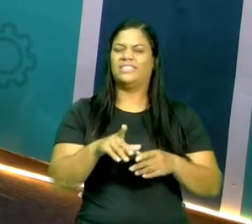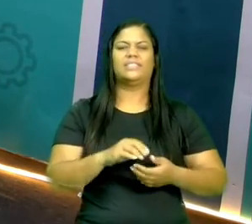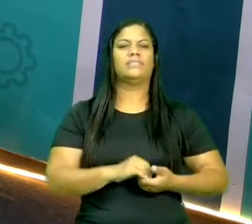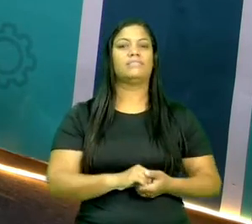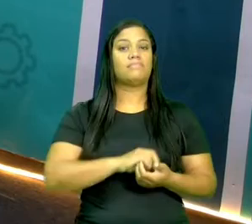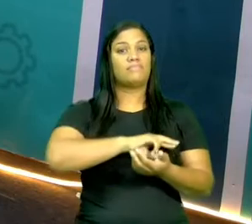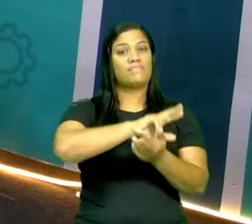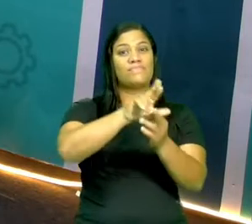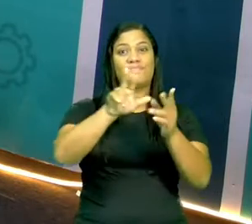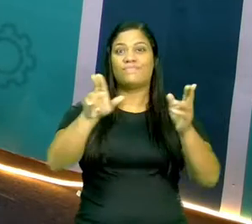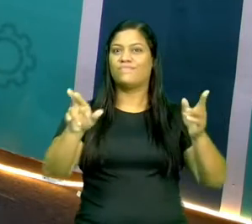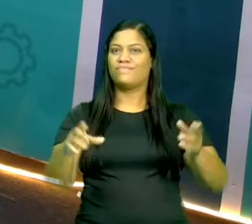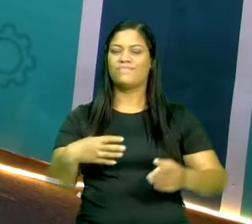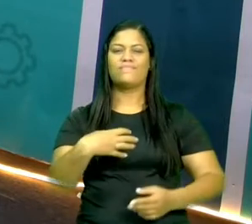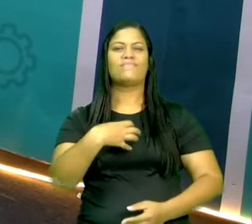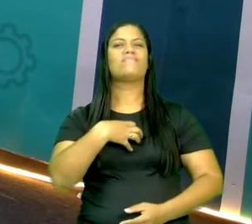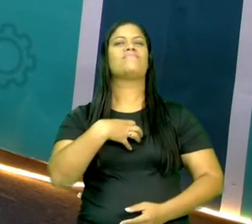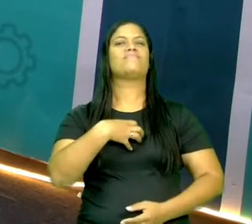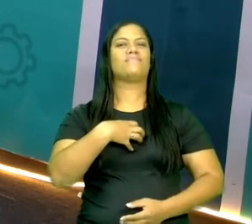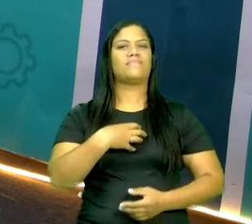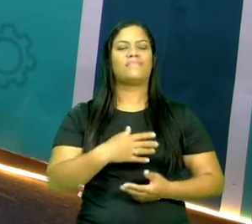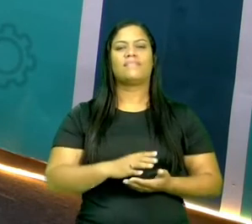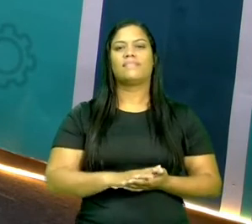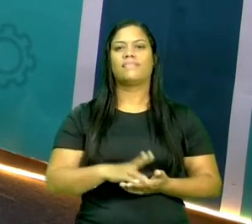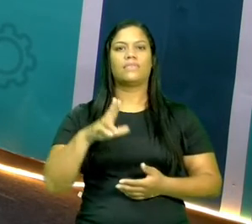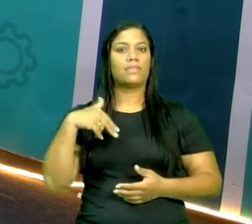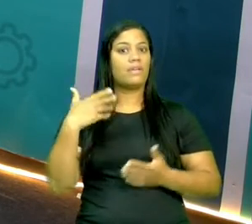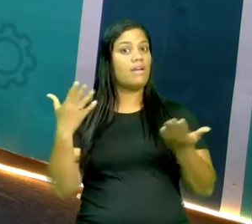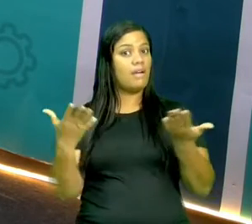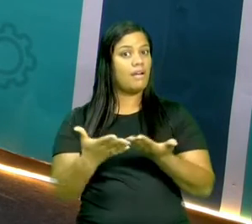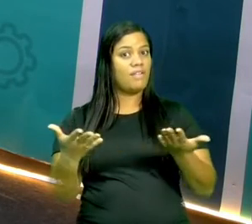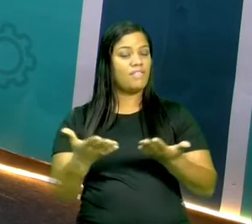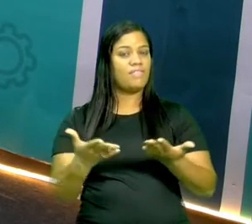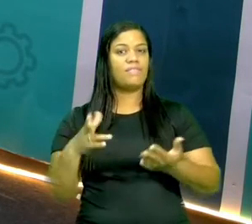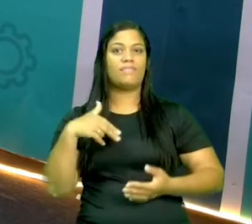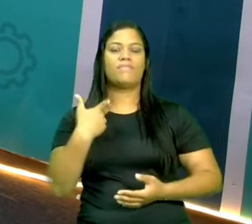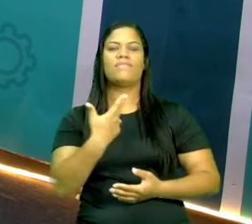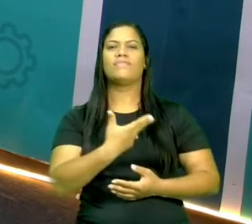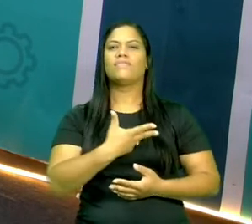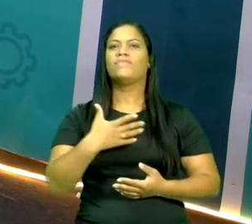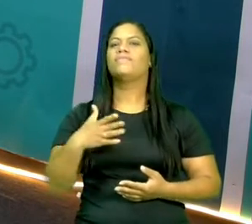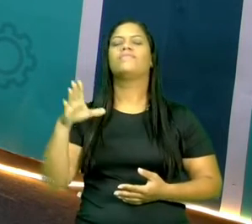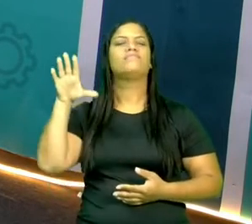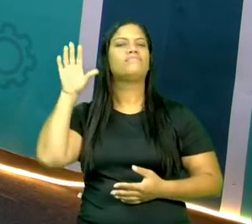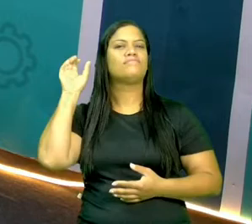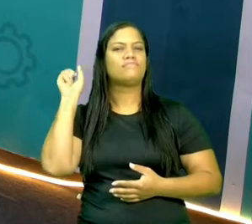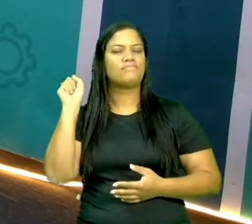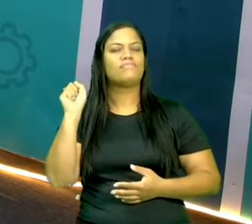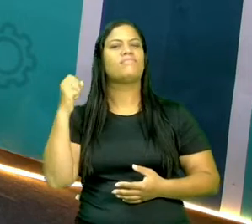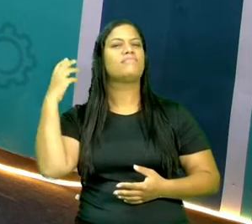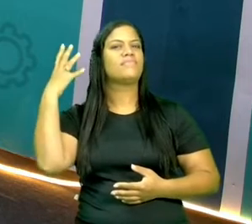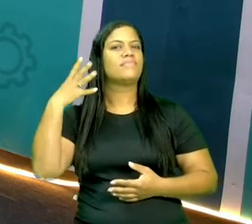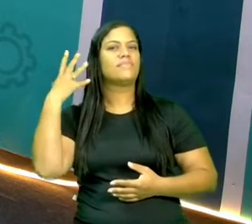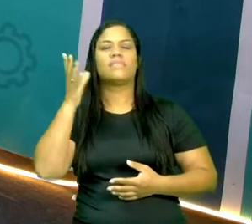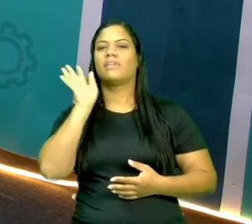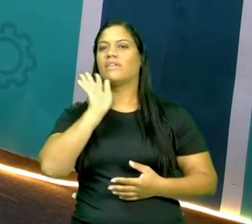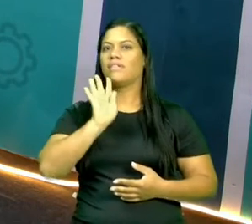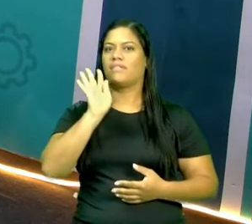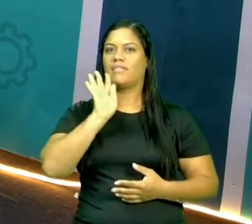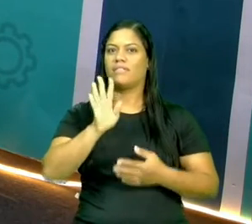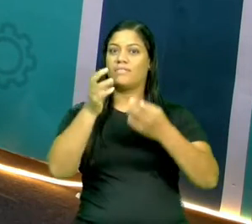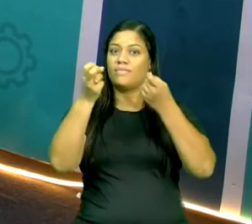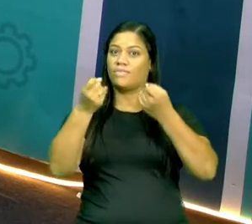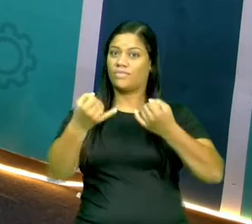várias sensações. E agora a gente vai ouvir uma musiquinha muito legal que